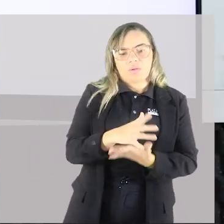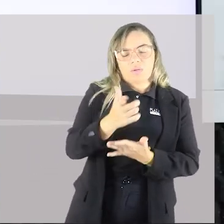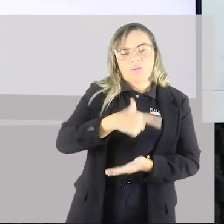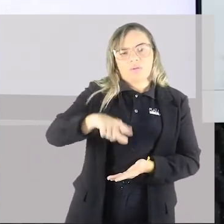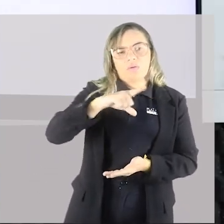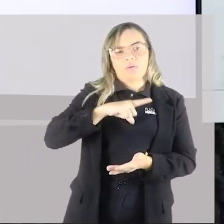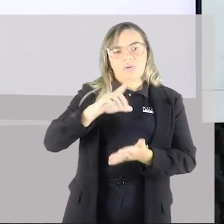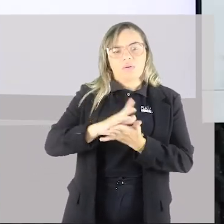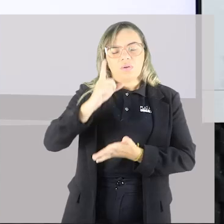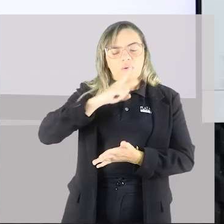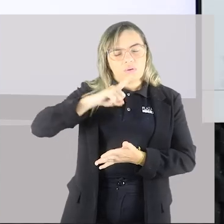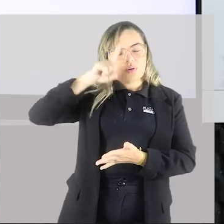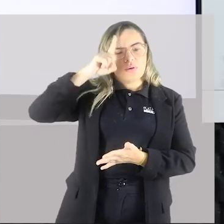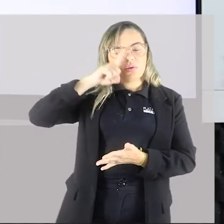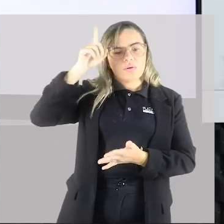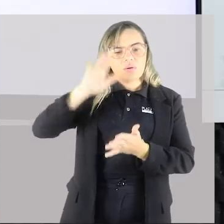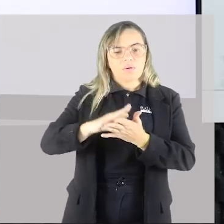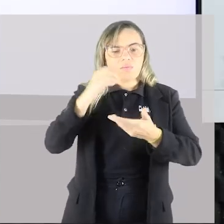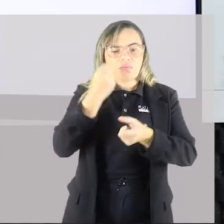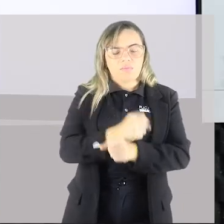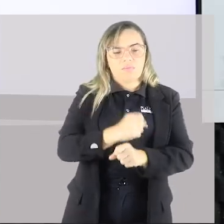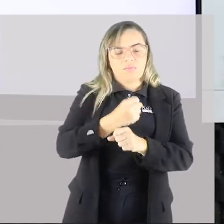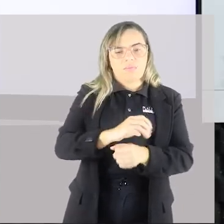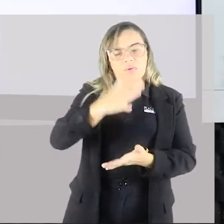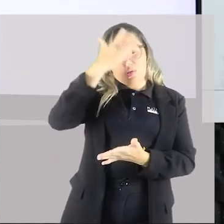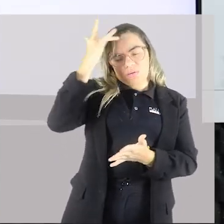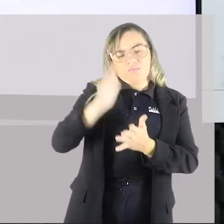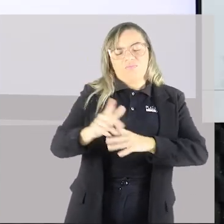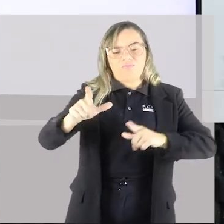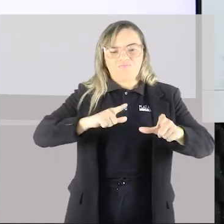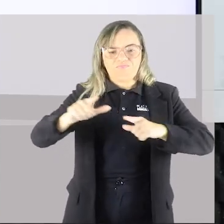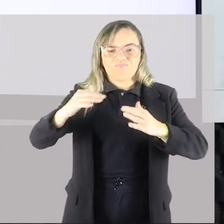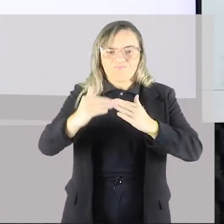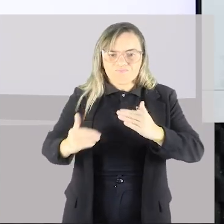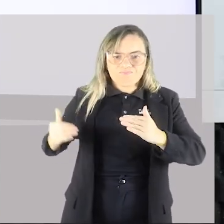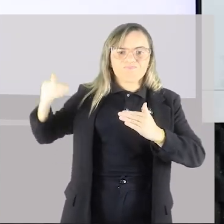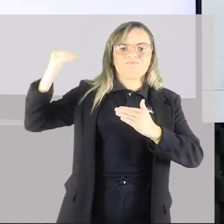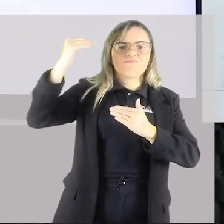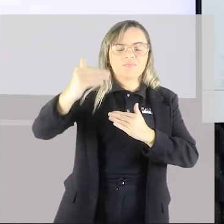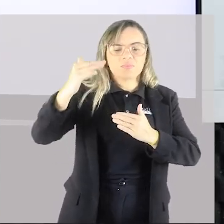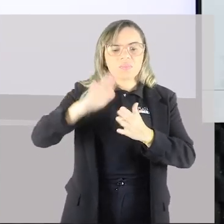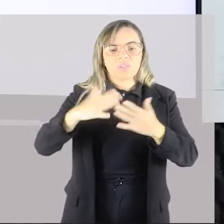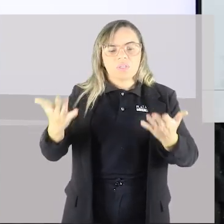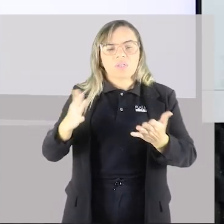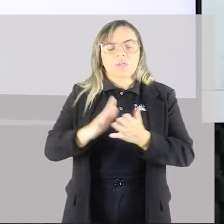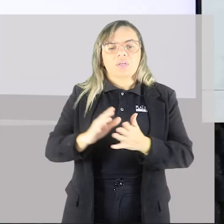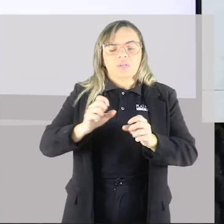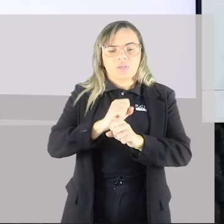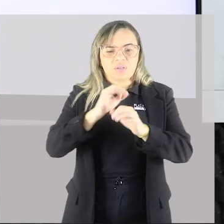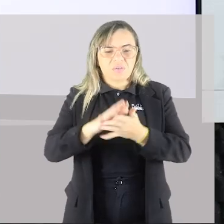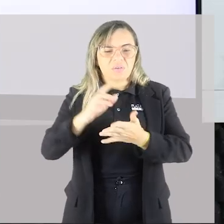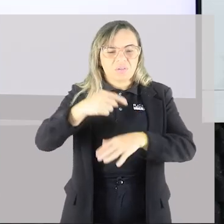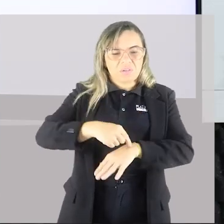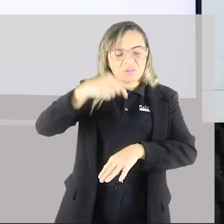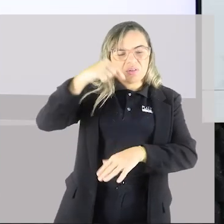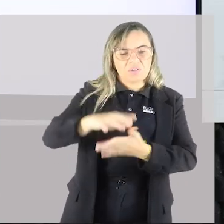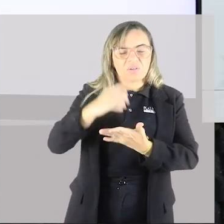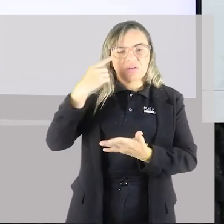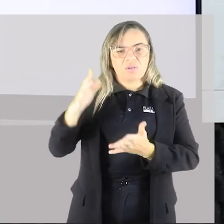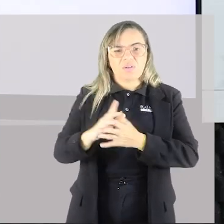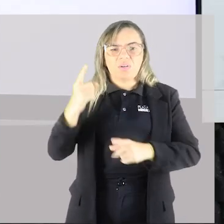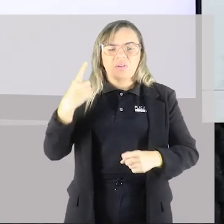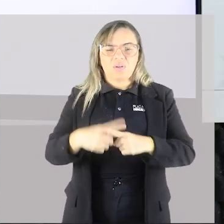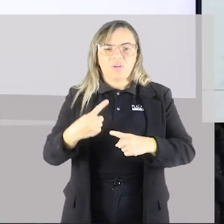grande perigo da exploração ser cada vez maior. É justamente neste momento de produzir, porque